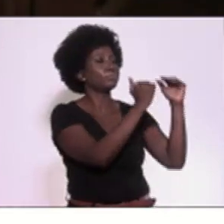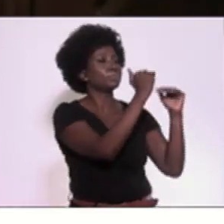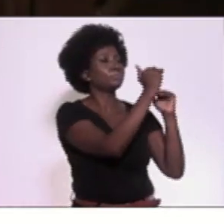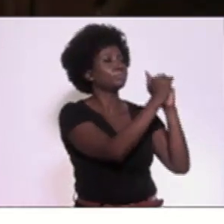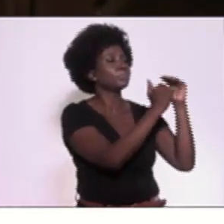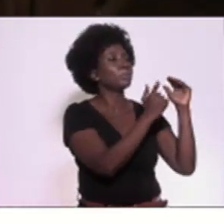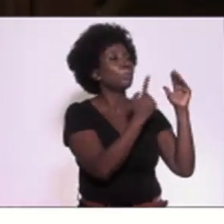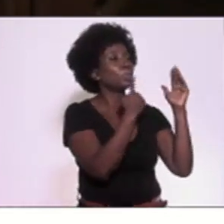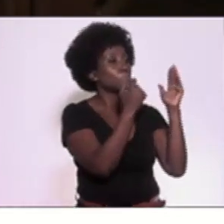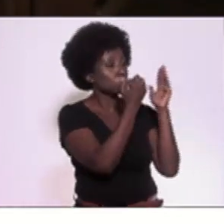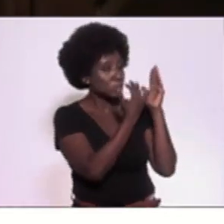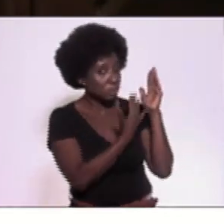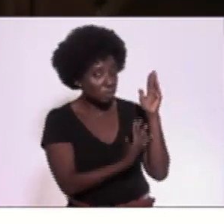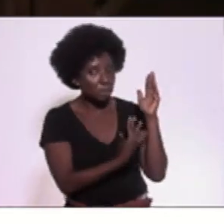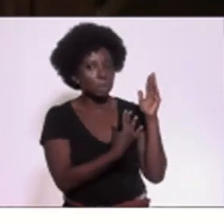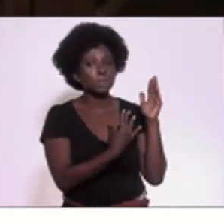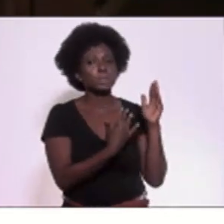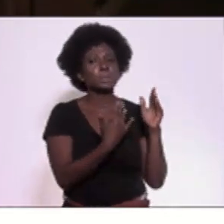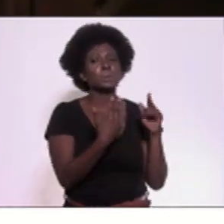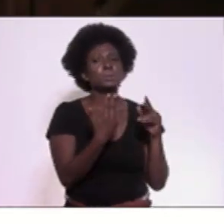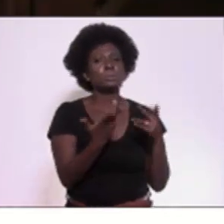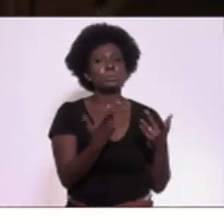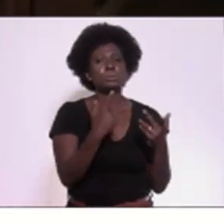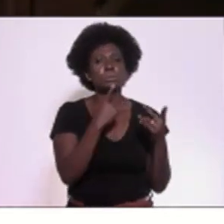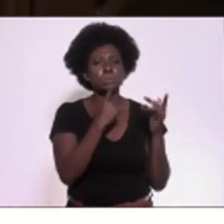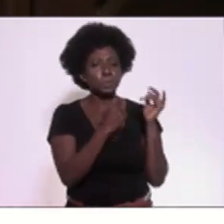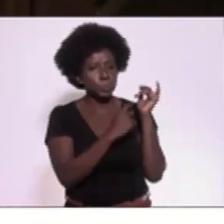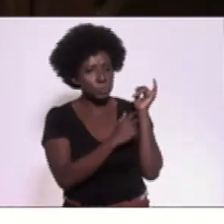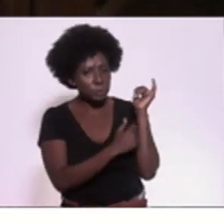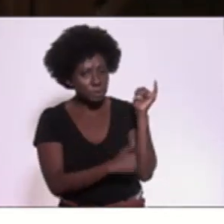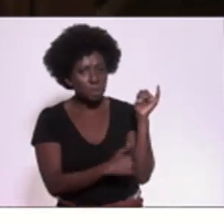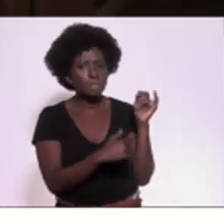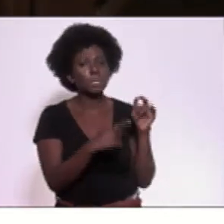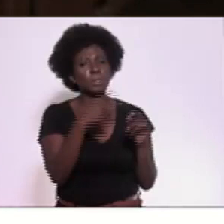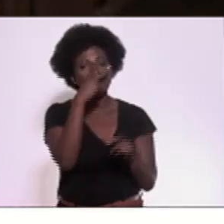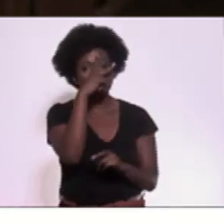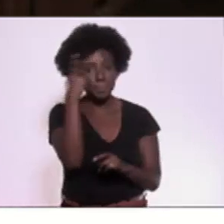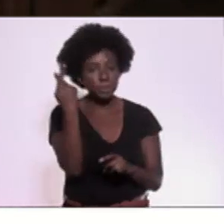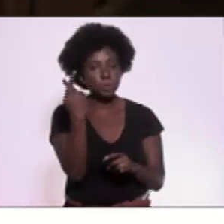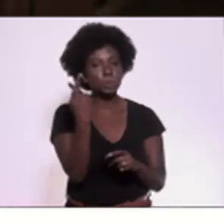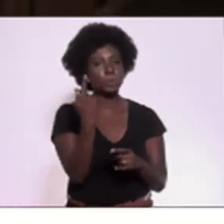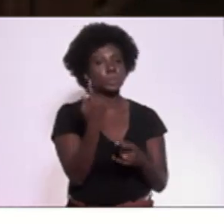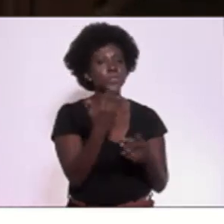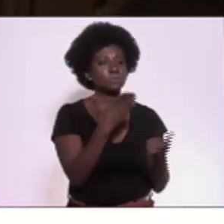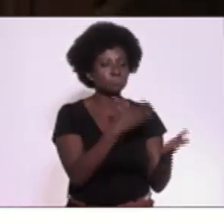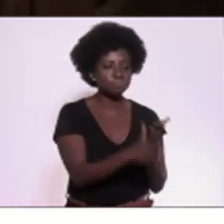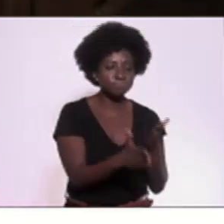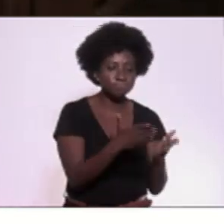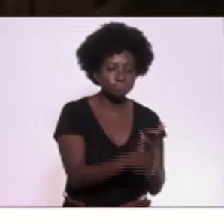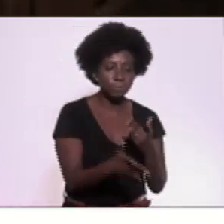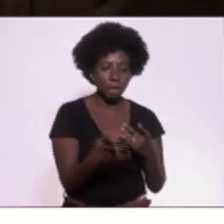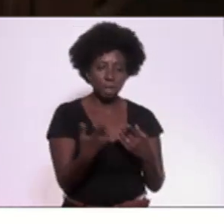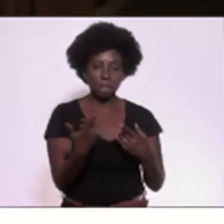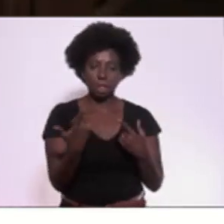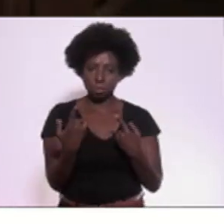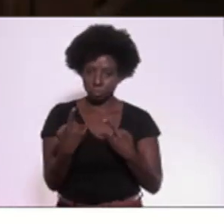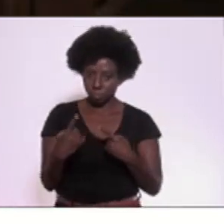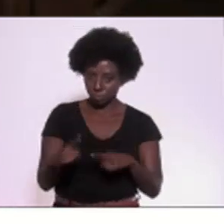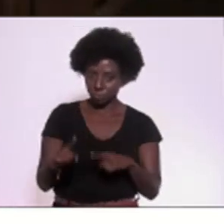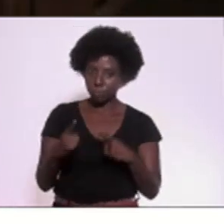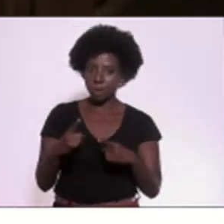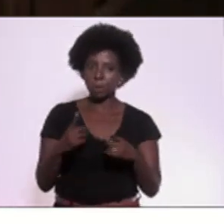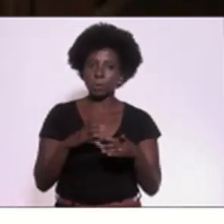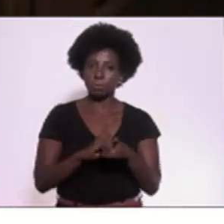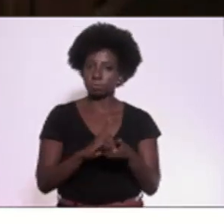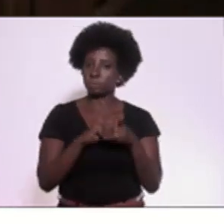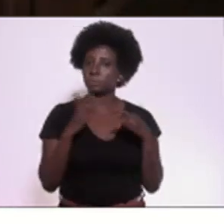com muito suor, daqueles e daquelas que lutaram contra o golpe militar dado em 64 no Brasil e que não sente